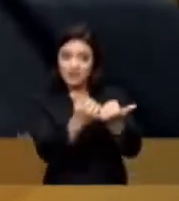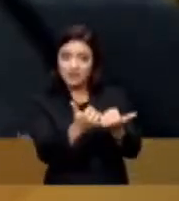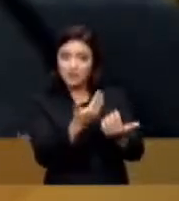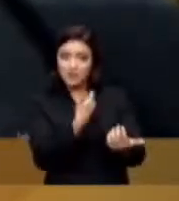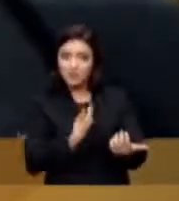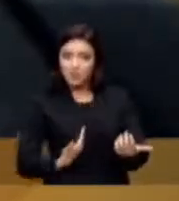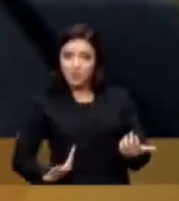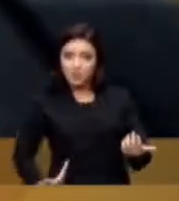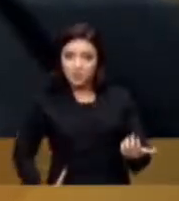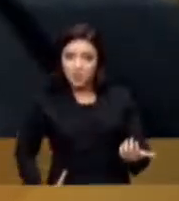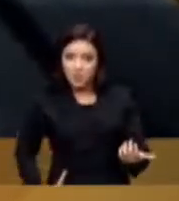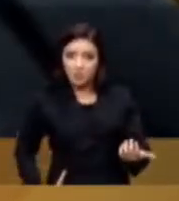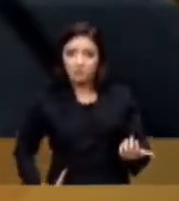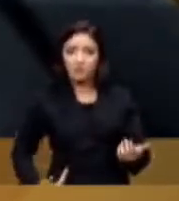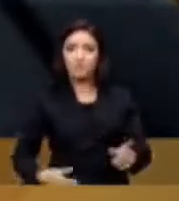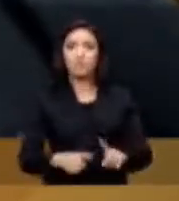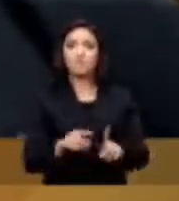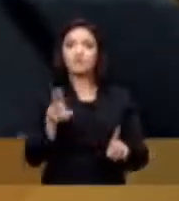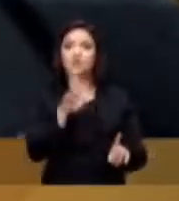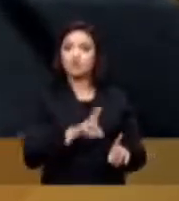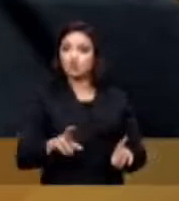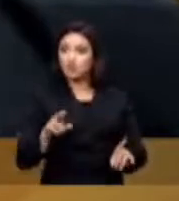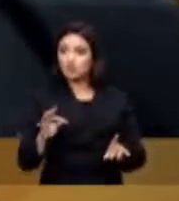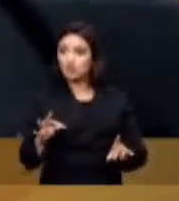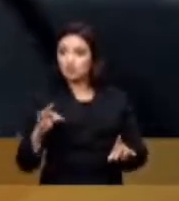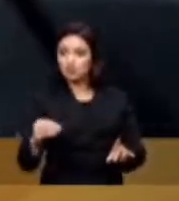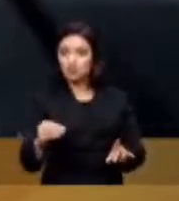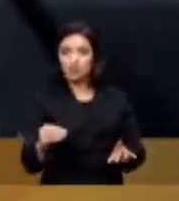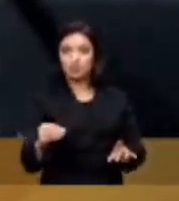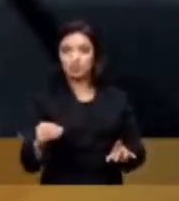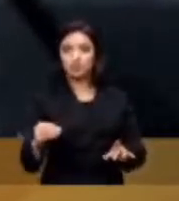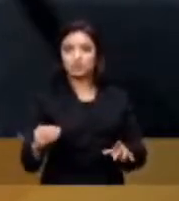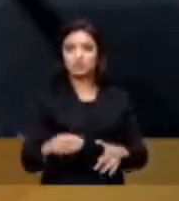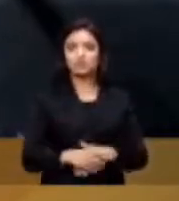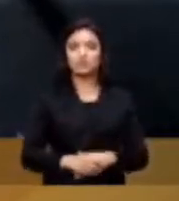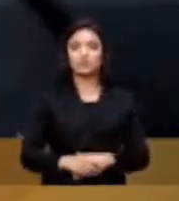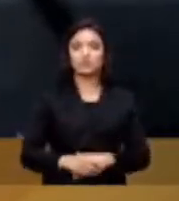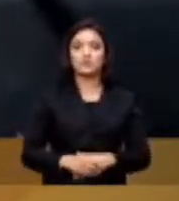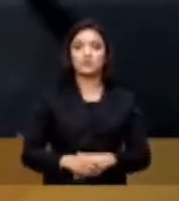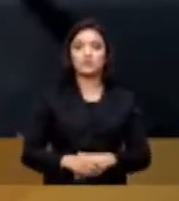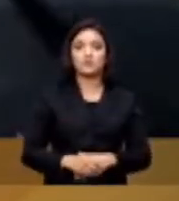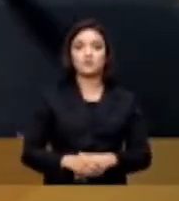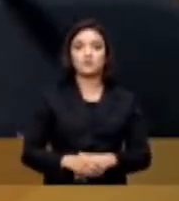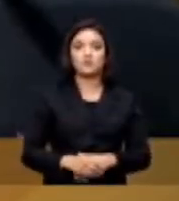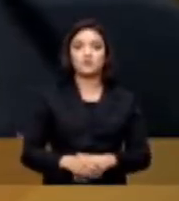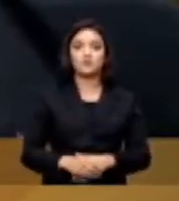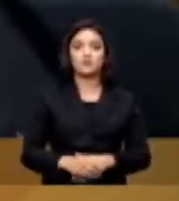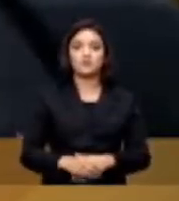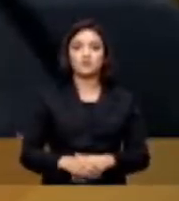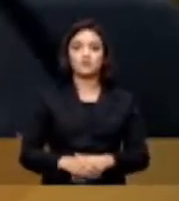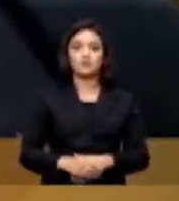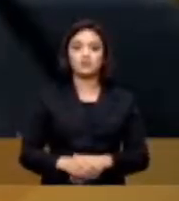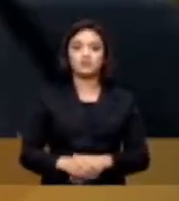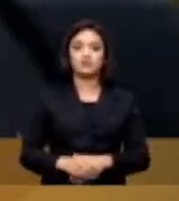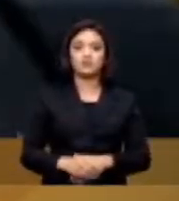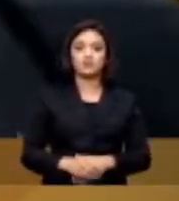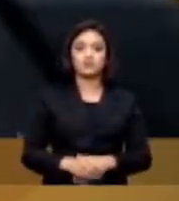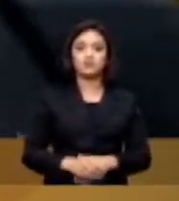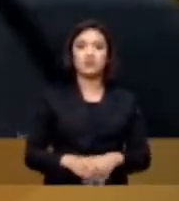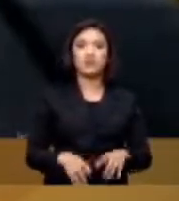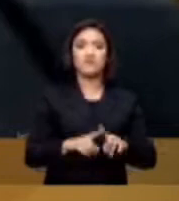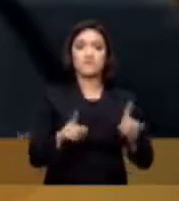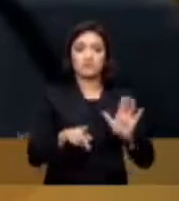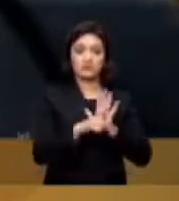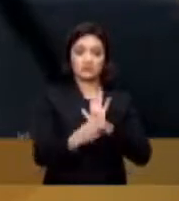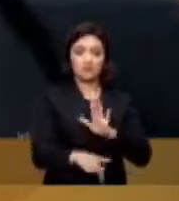públicos de uso comum possam ser de uso comum, bens públicos da esfera municipal